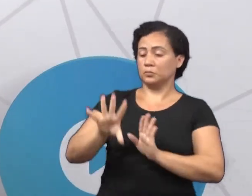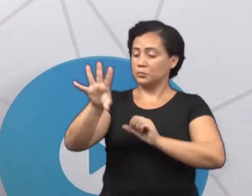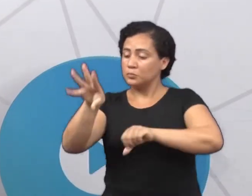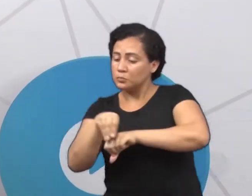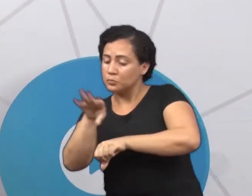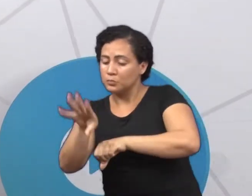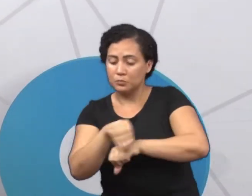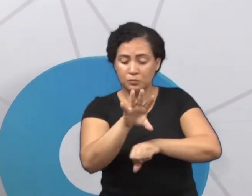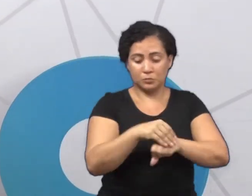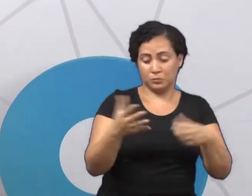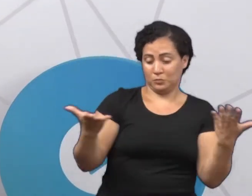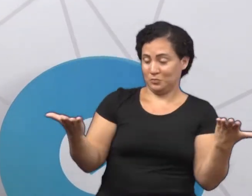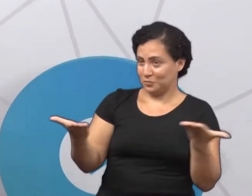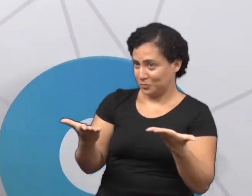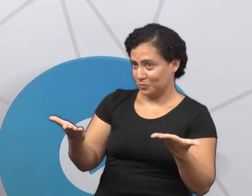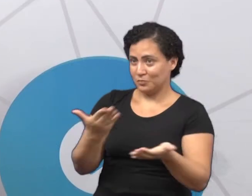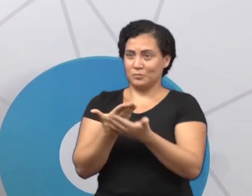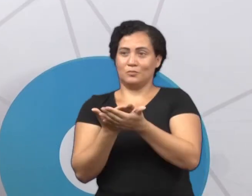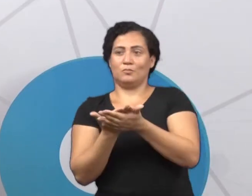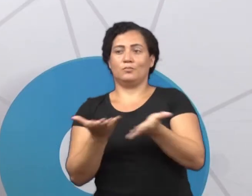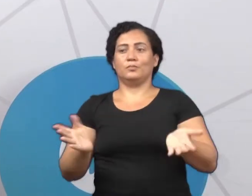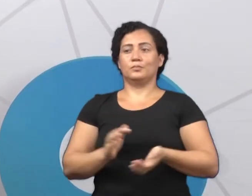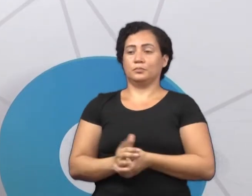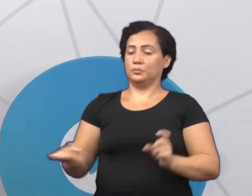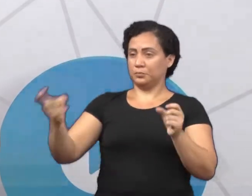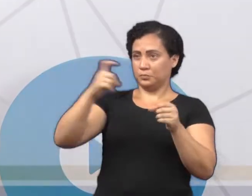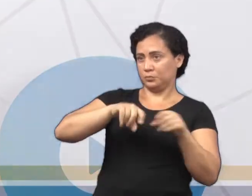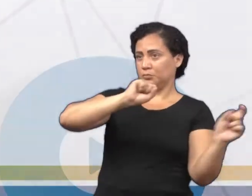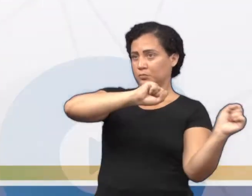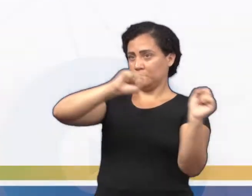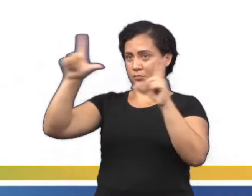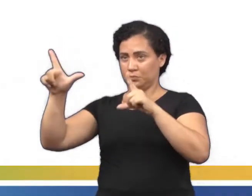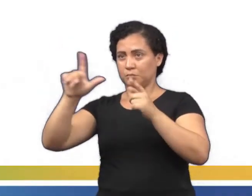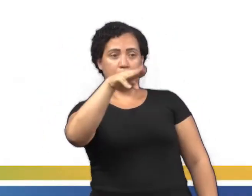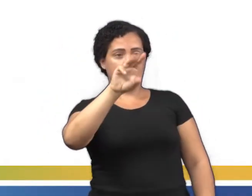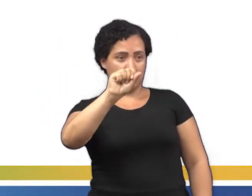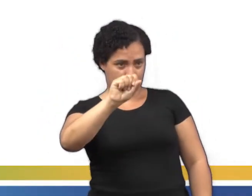gente adquiriu durante a nossa aula de hoje. Vamos voltar para o slide?